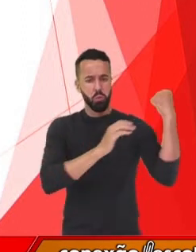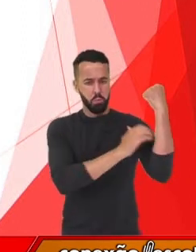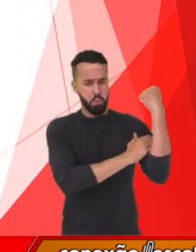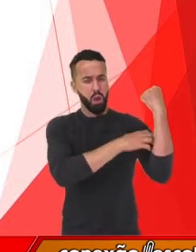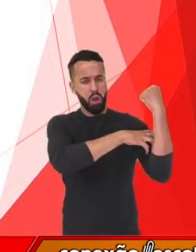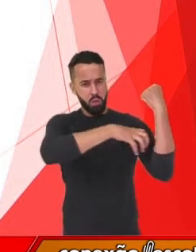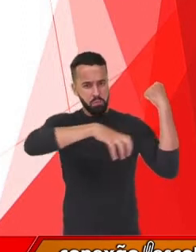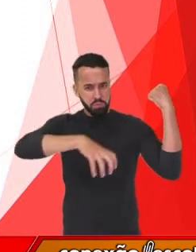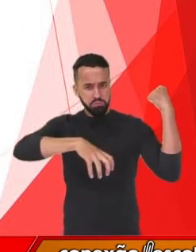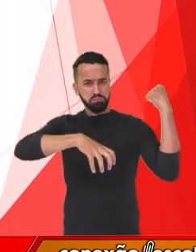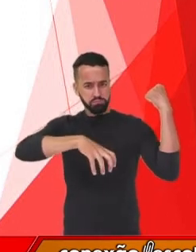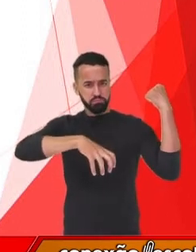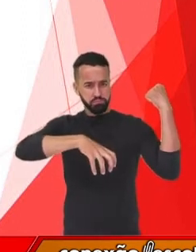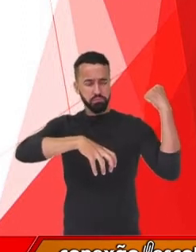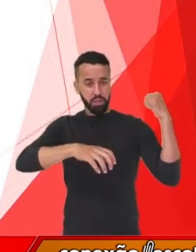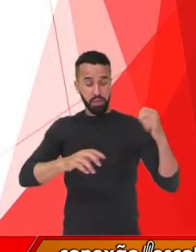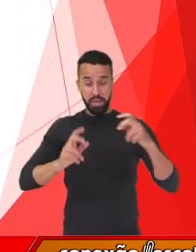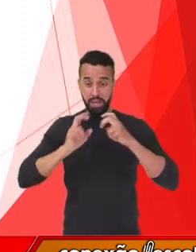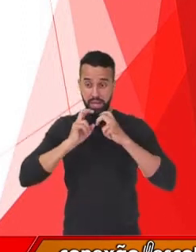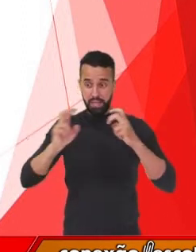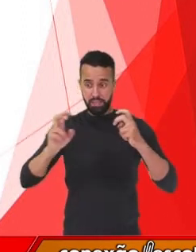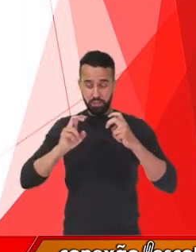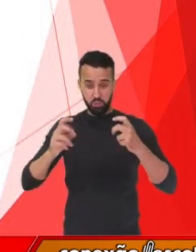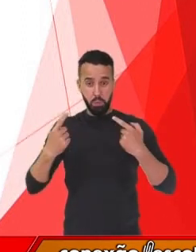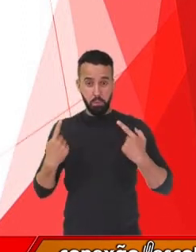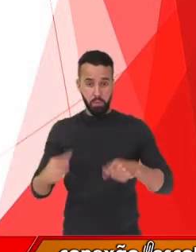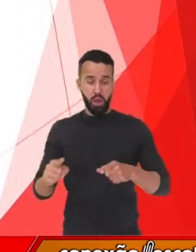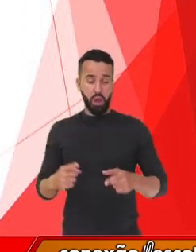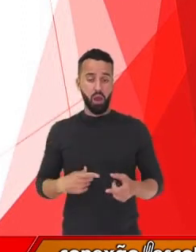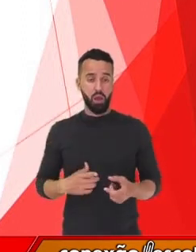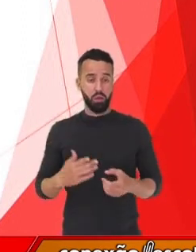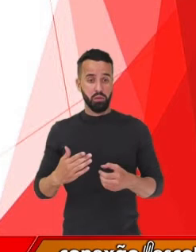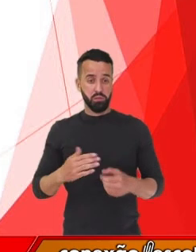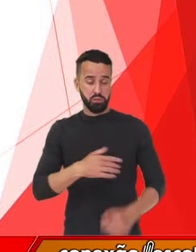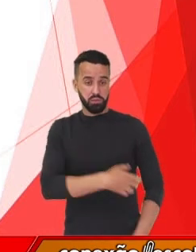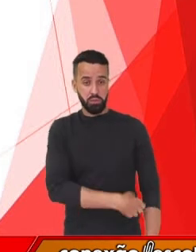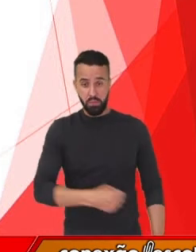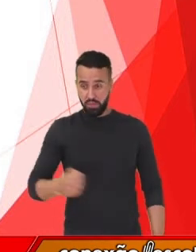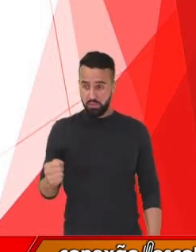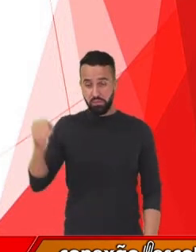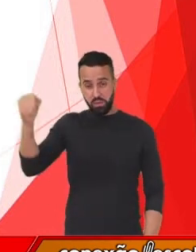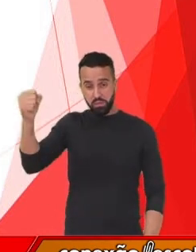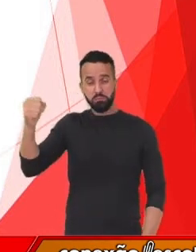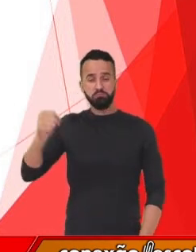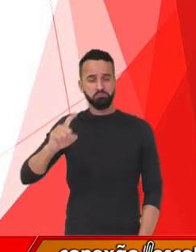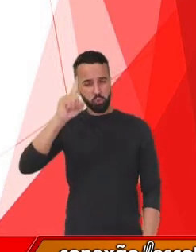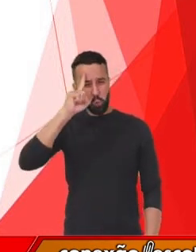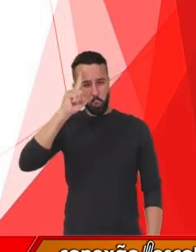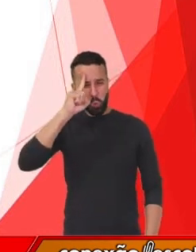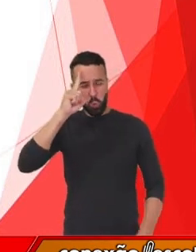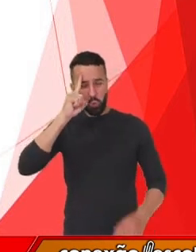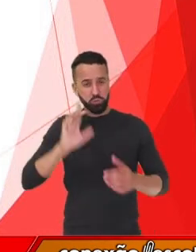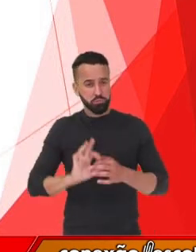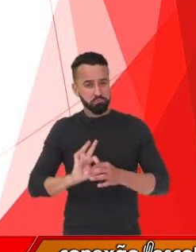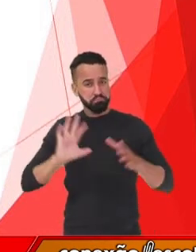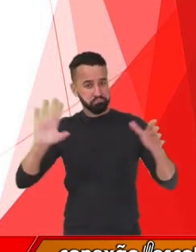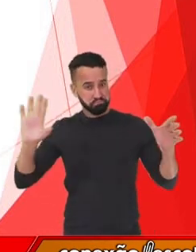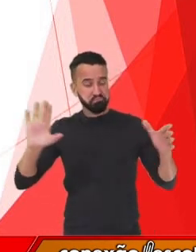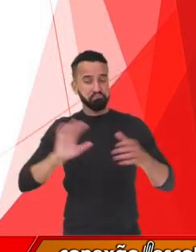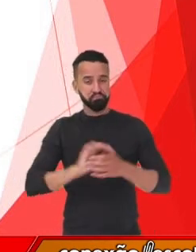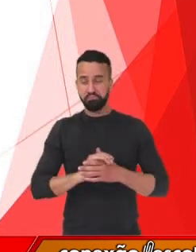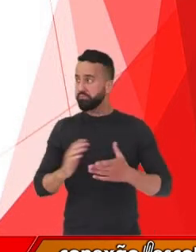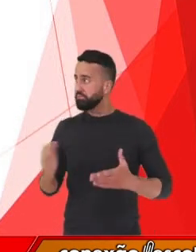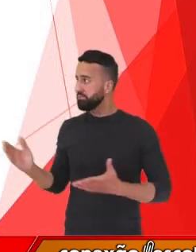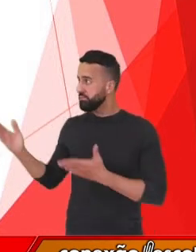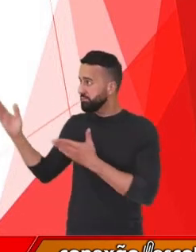opressores. O grito de independência é declamado todo dia. Nessa parte da letra, ele traz que nós não